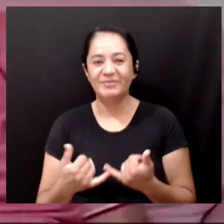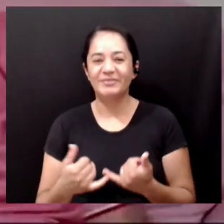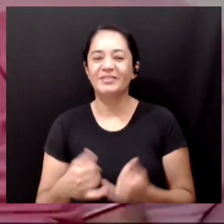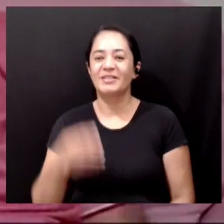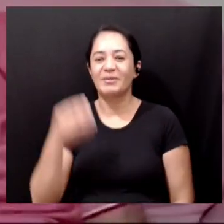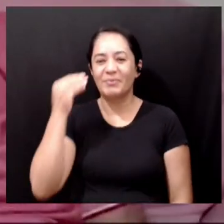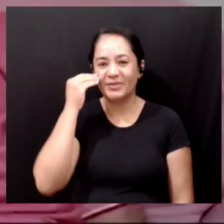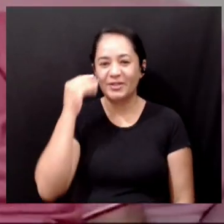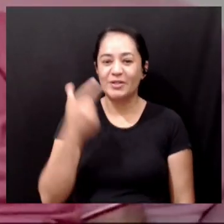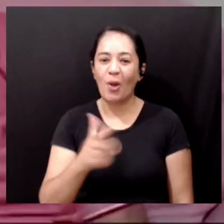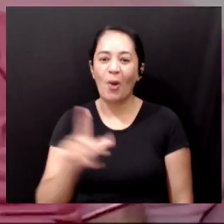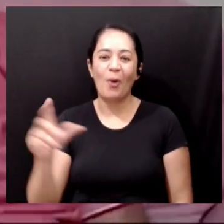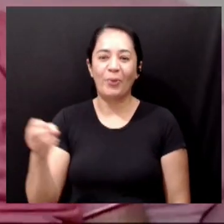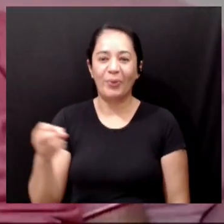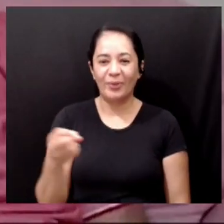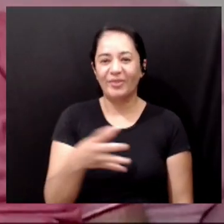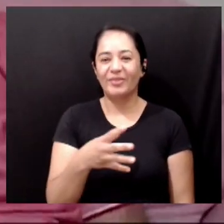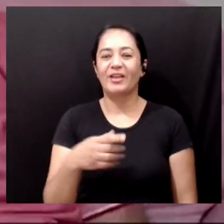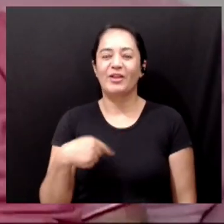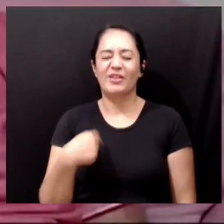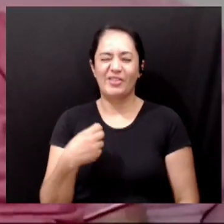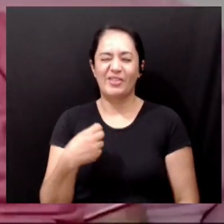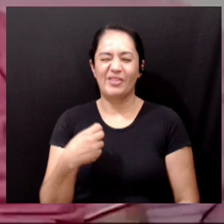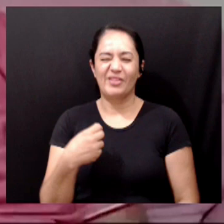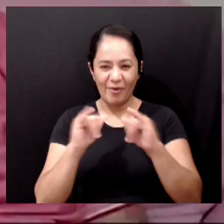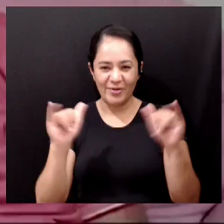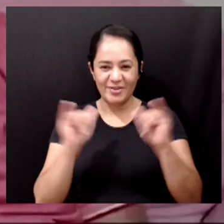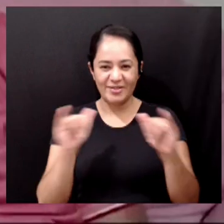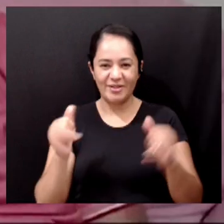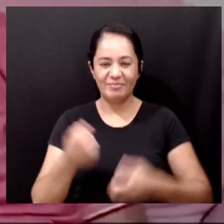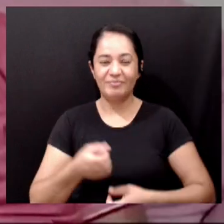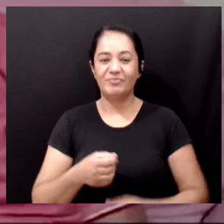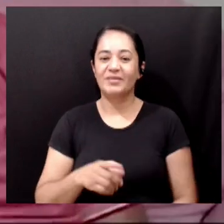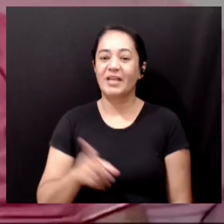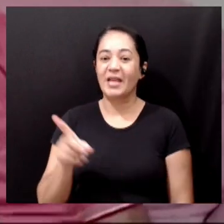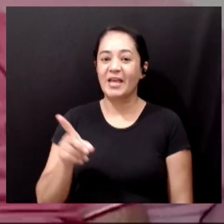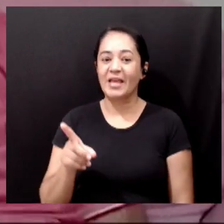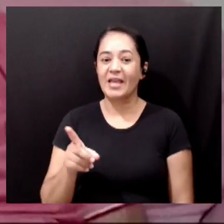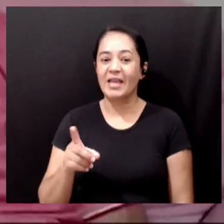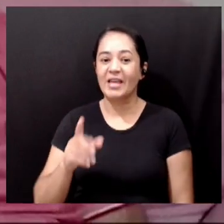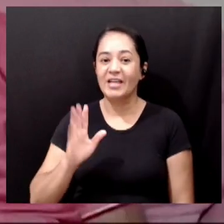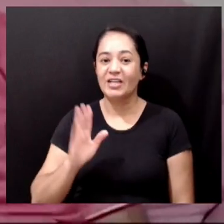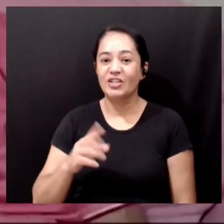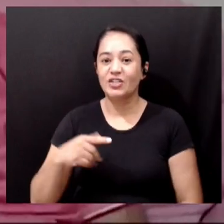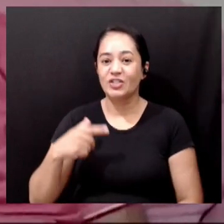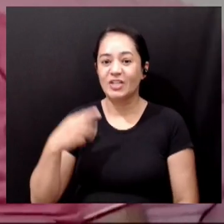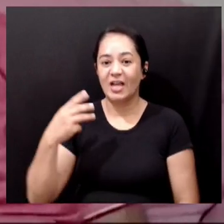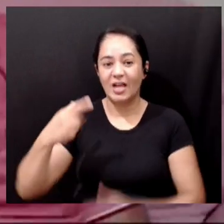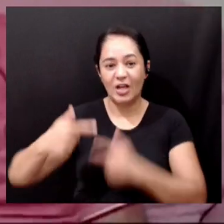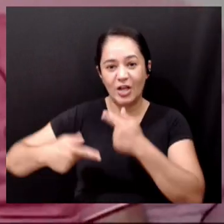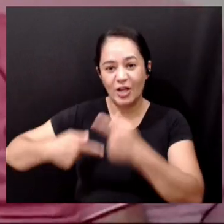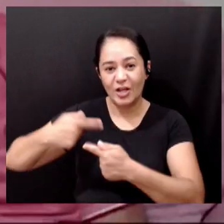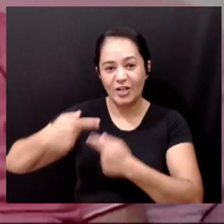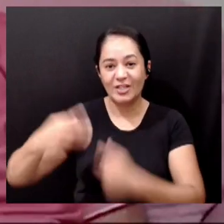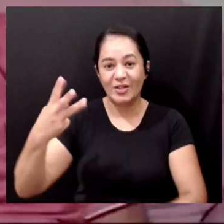para contar. Tem muita coisa. E felizmente ele é a 3ª geração dos arteiros